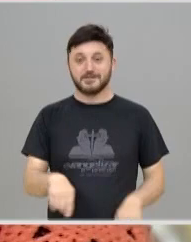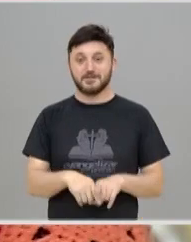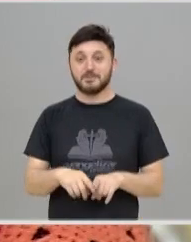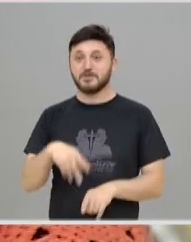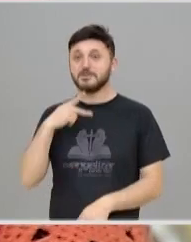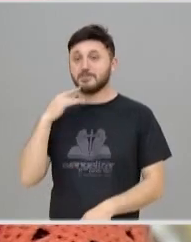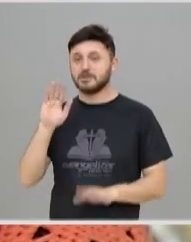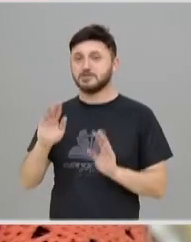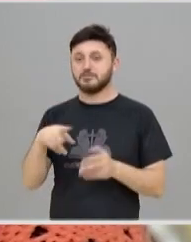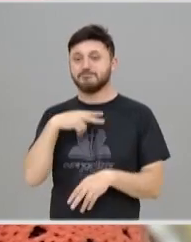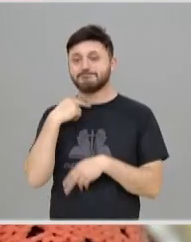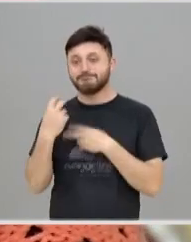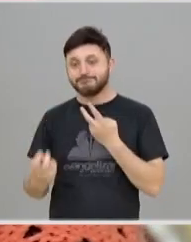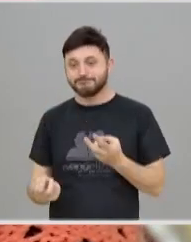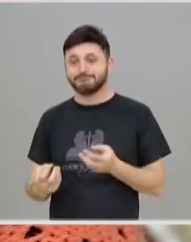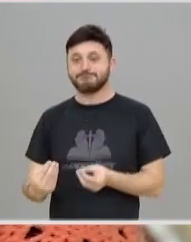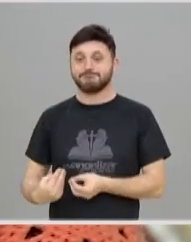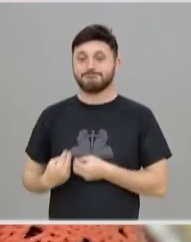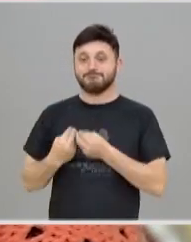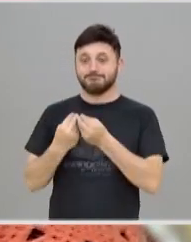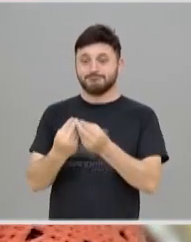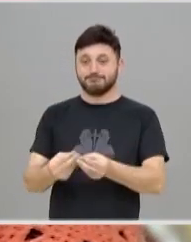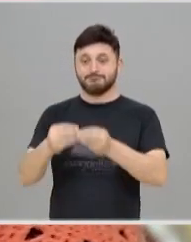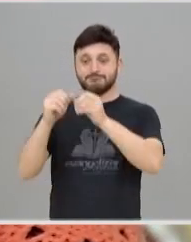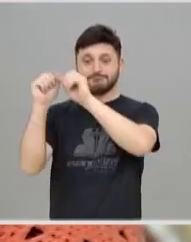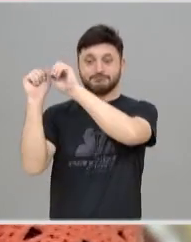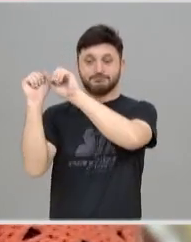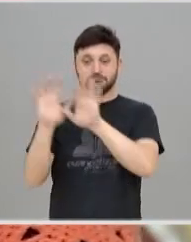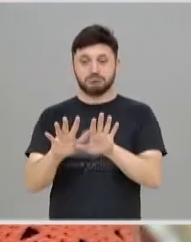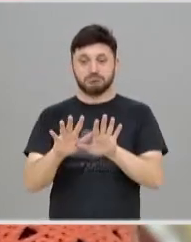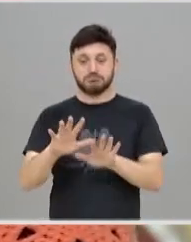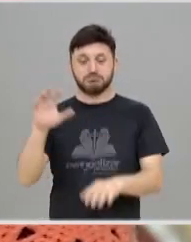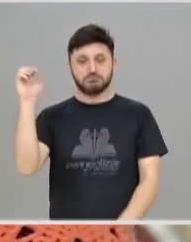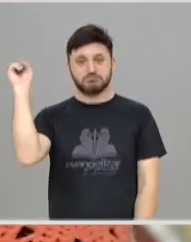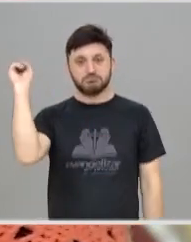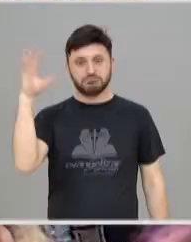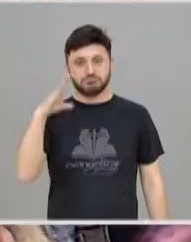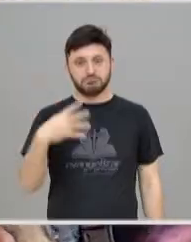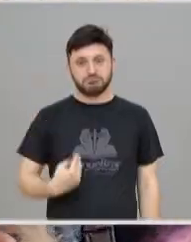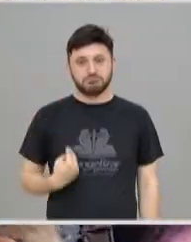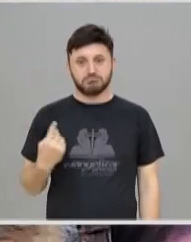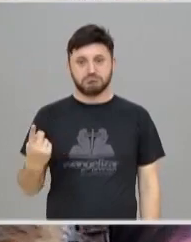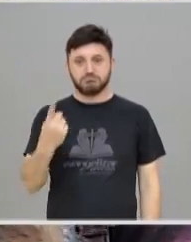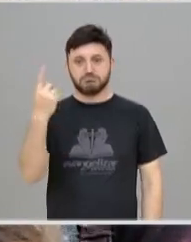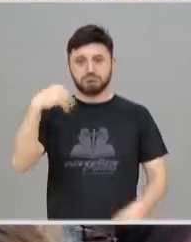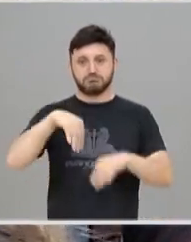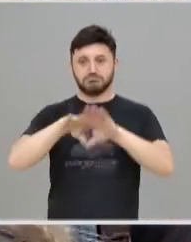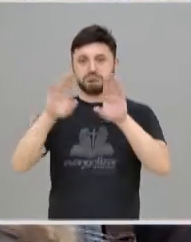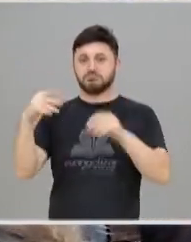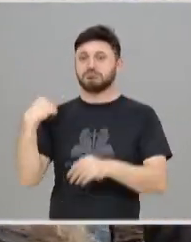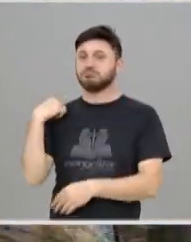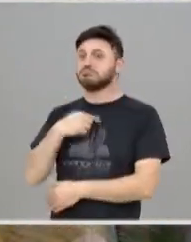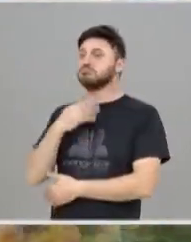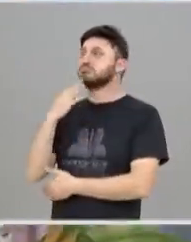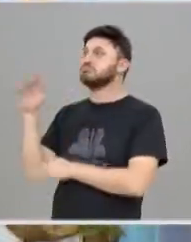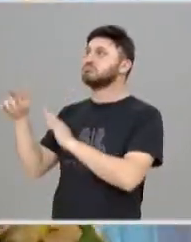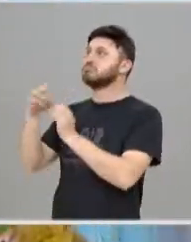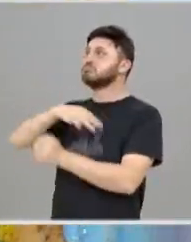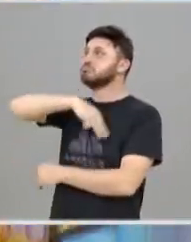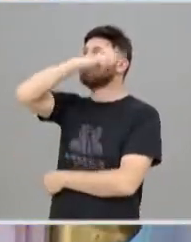pais falecidos, concedei a luz eterna. Nós vos pedimos. Jesus, Maria e